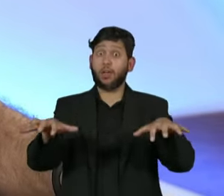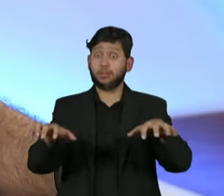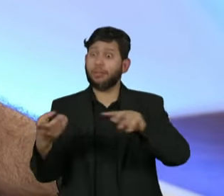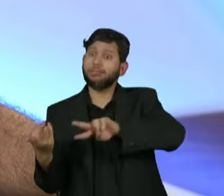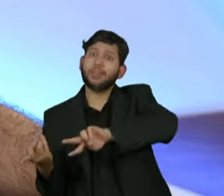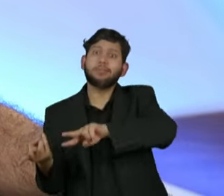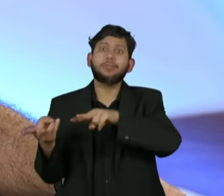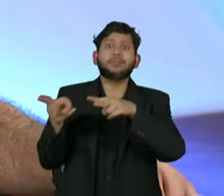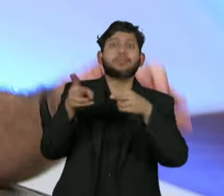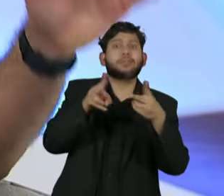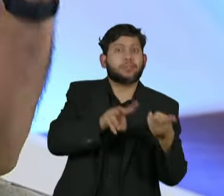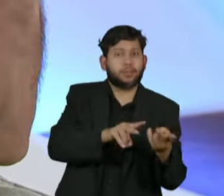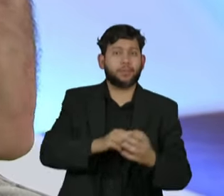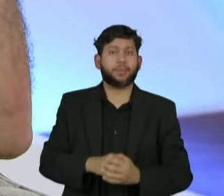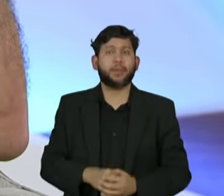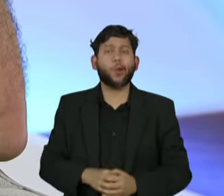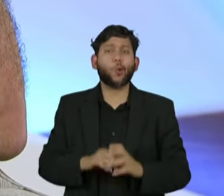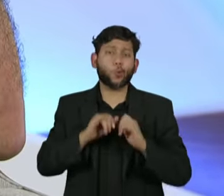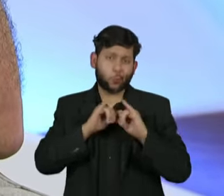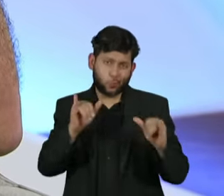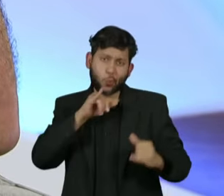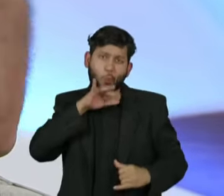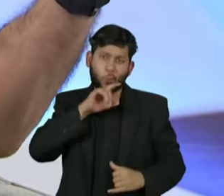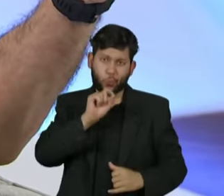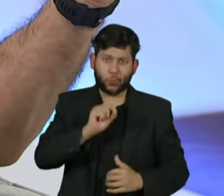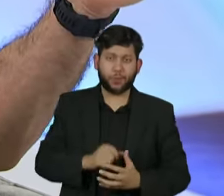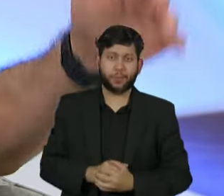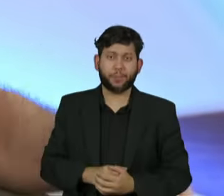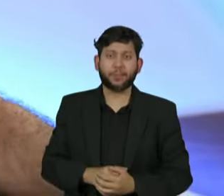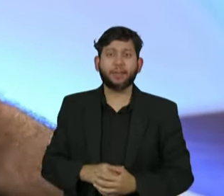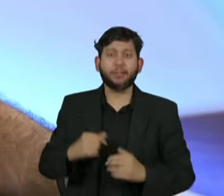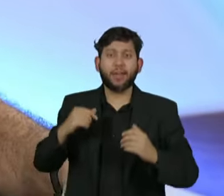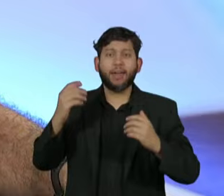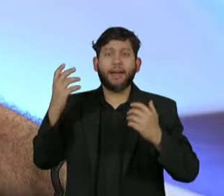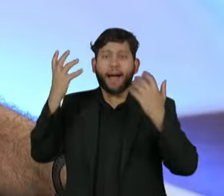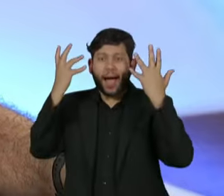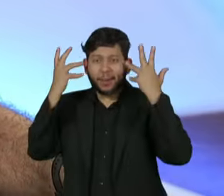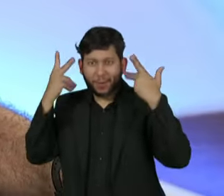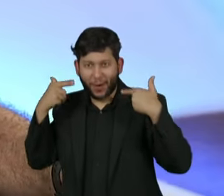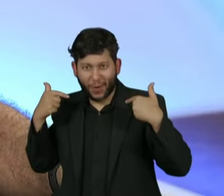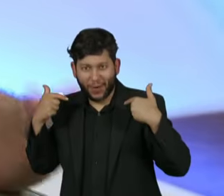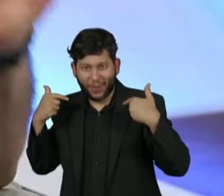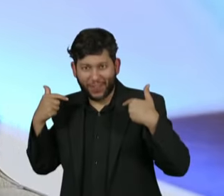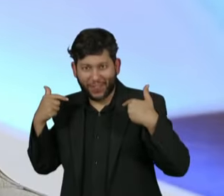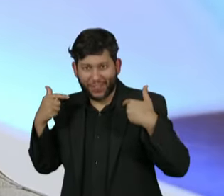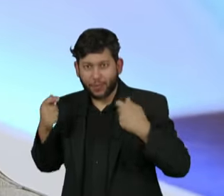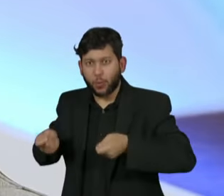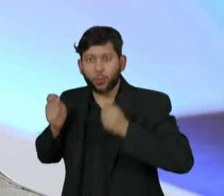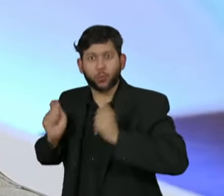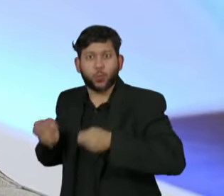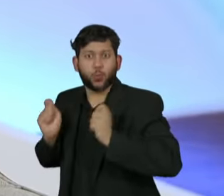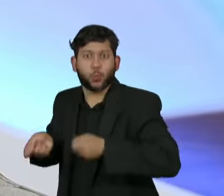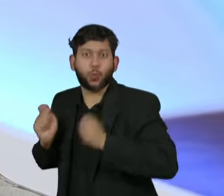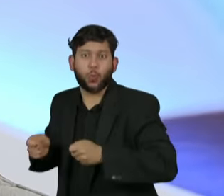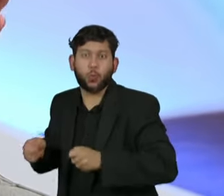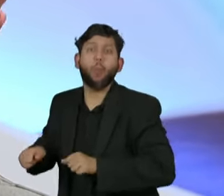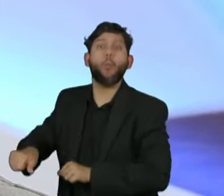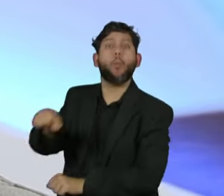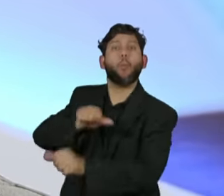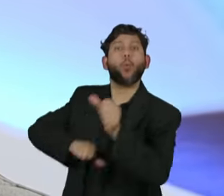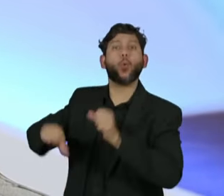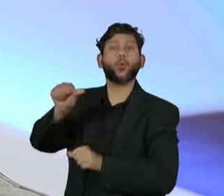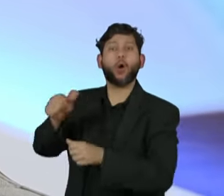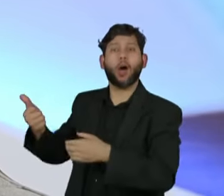e qual é a má notícia Quando você saiu de tração animal para motor a explosão nenhuma fábrica de